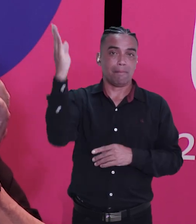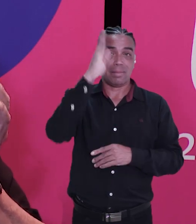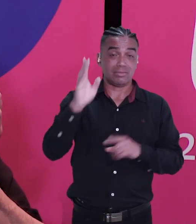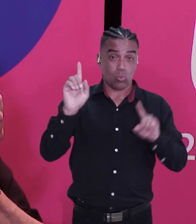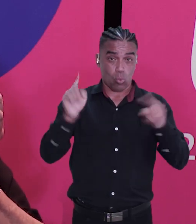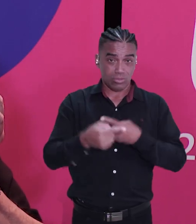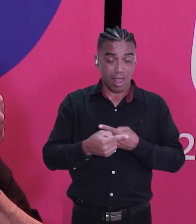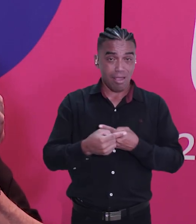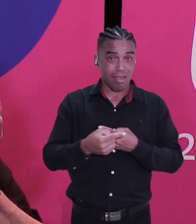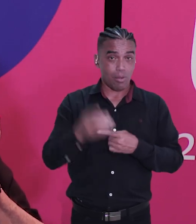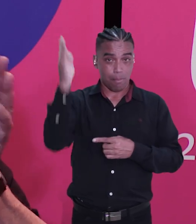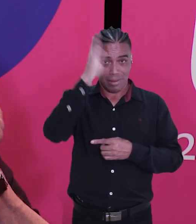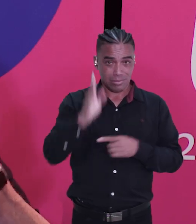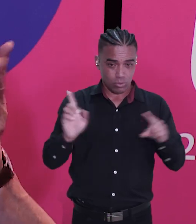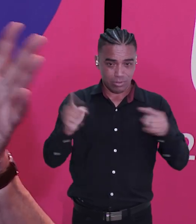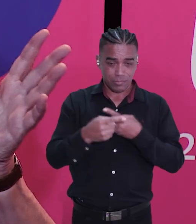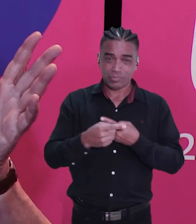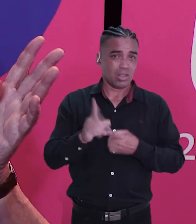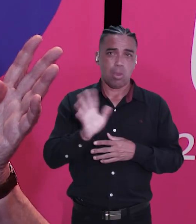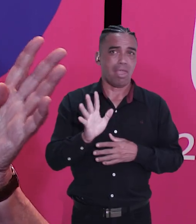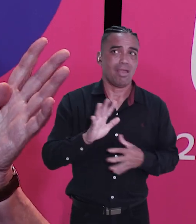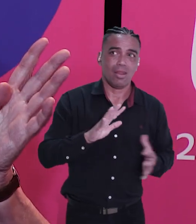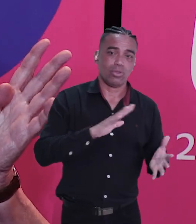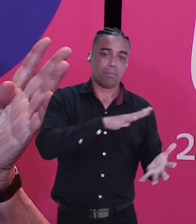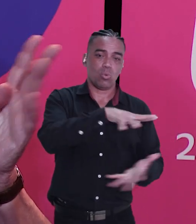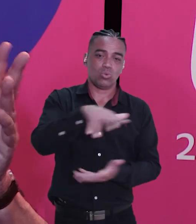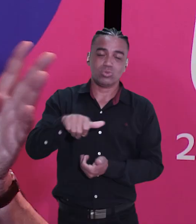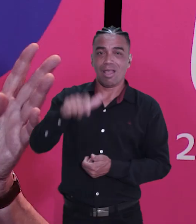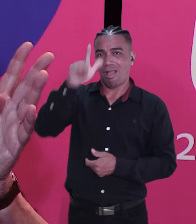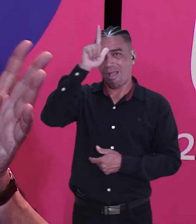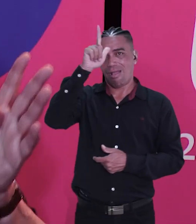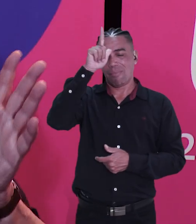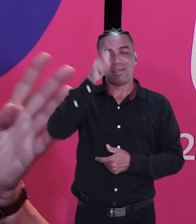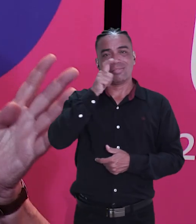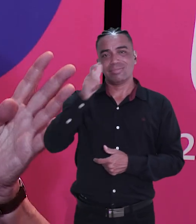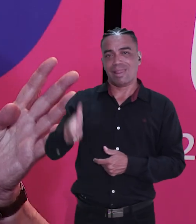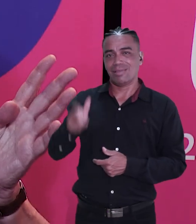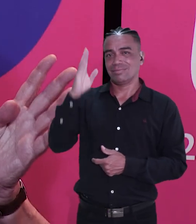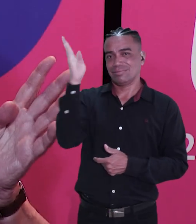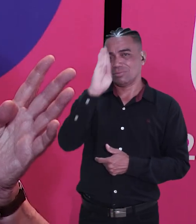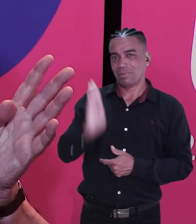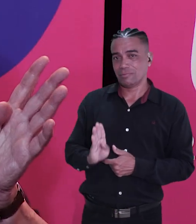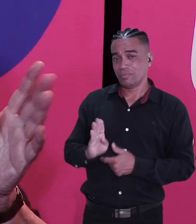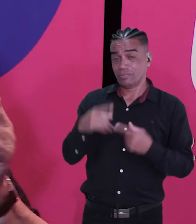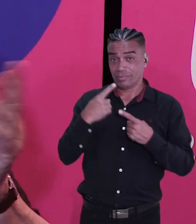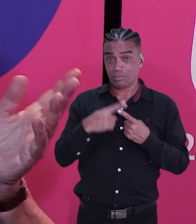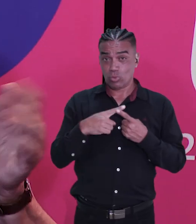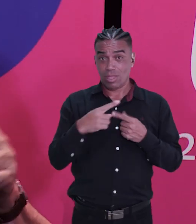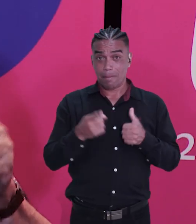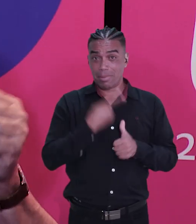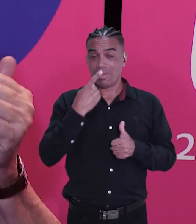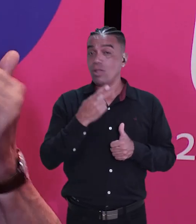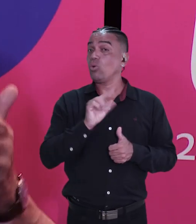o Brasil, ao contrário do que se pensa, não era uma coisa remota no planeta em relação aos alemães. Os alemães tinham um grande interesse no Brasil, né? Primeiro